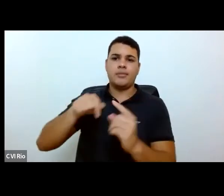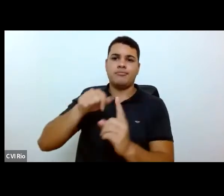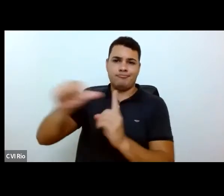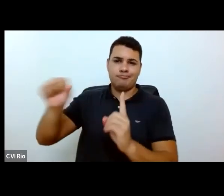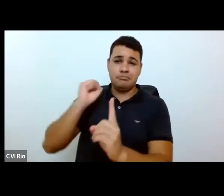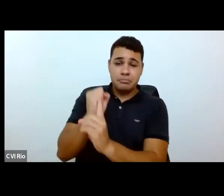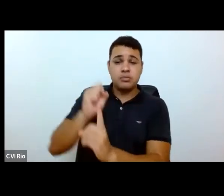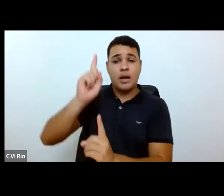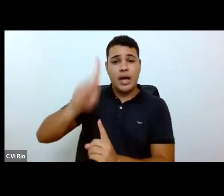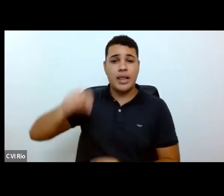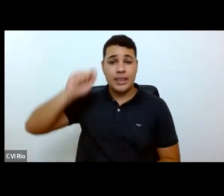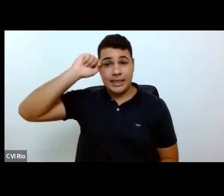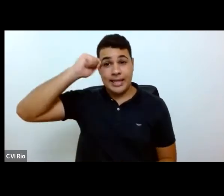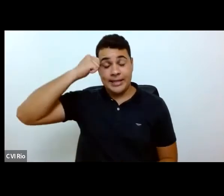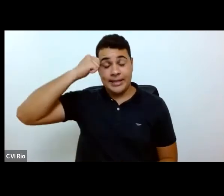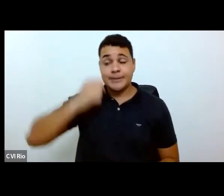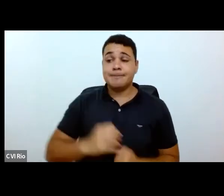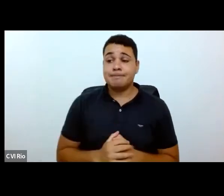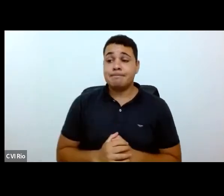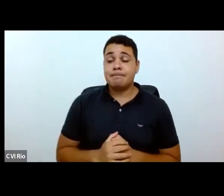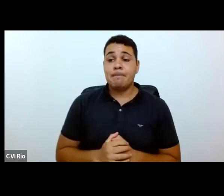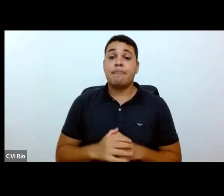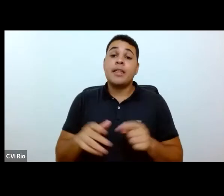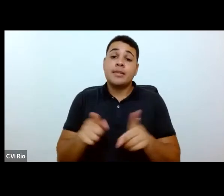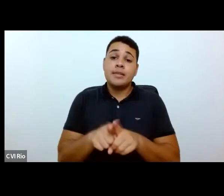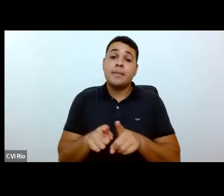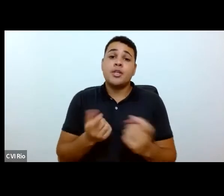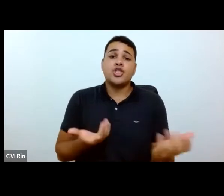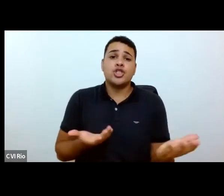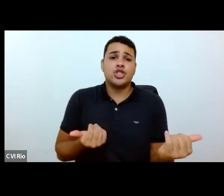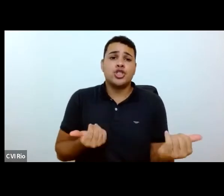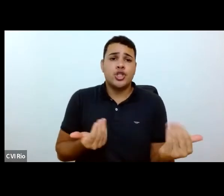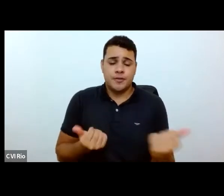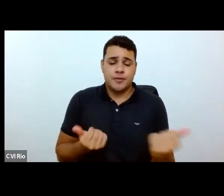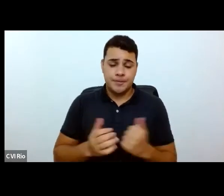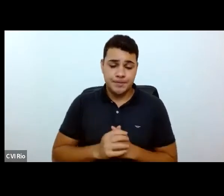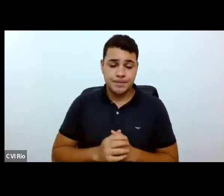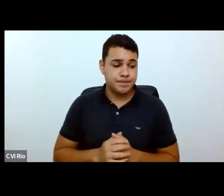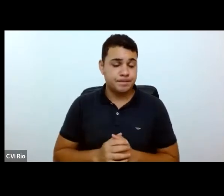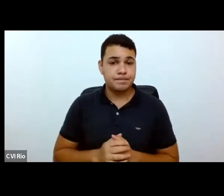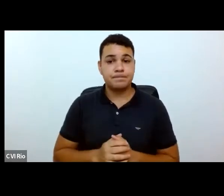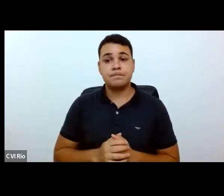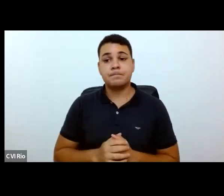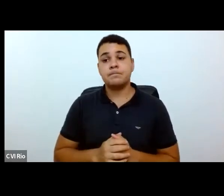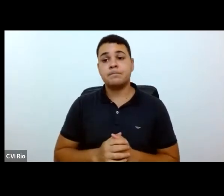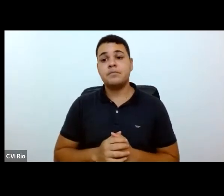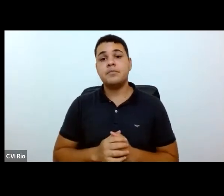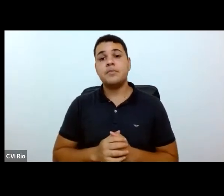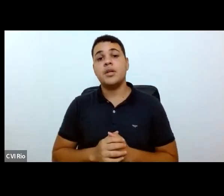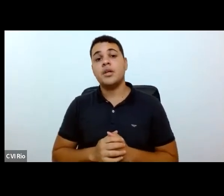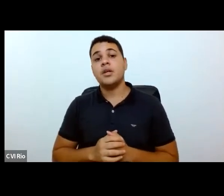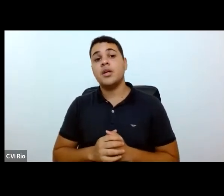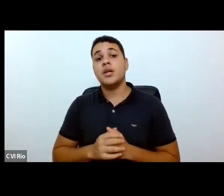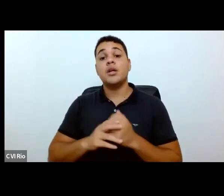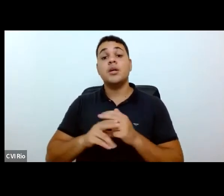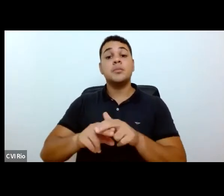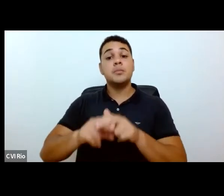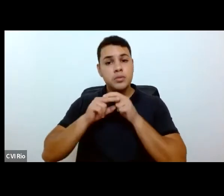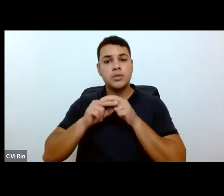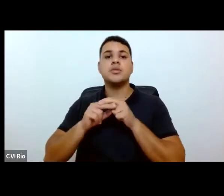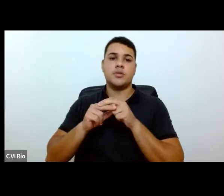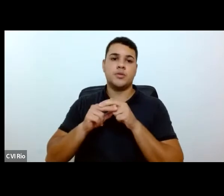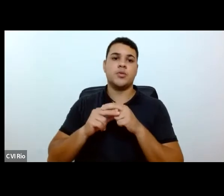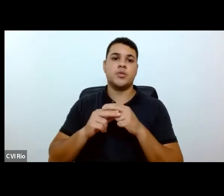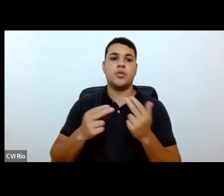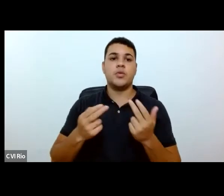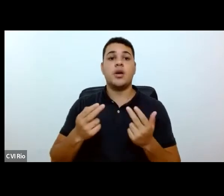violência, e jovens, né? Numa faixa etária jovem. Então, considero uma resistência, né? Eu